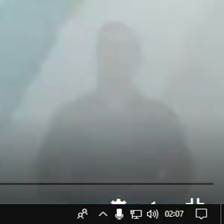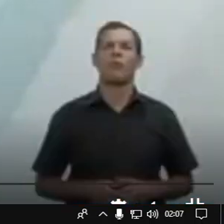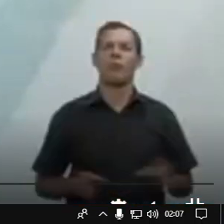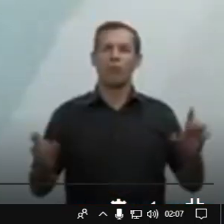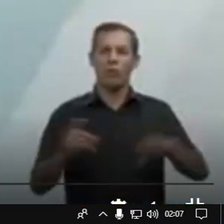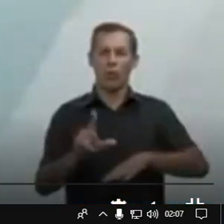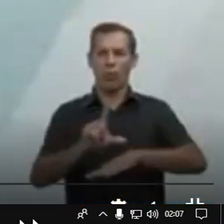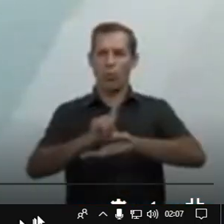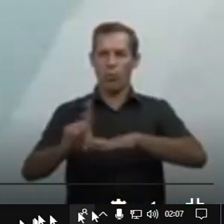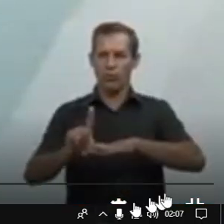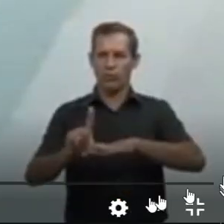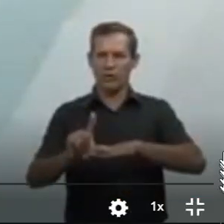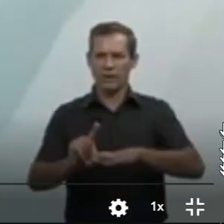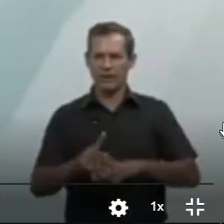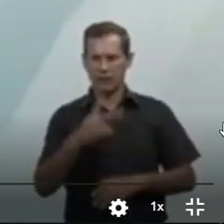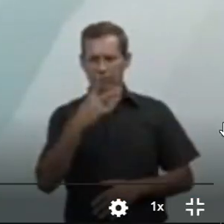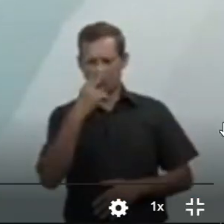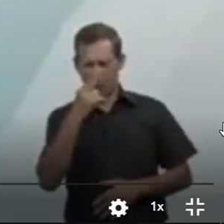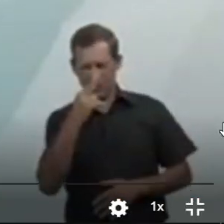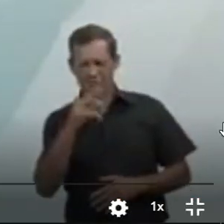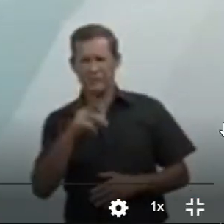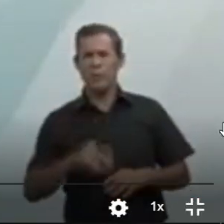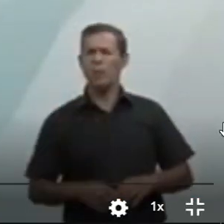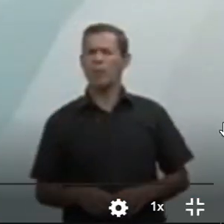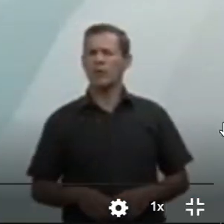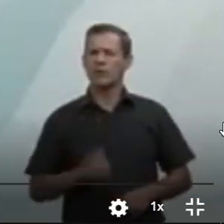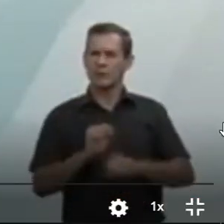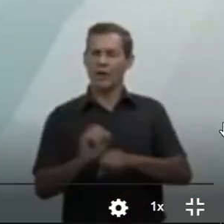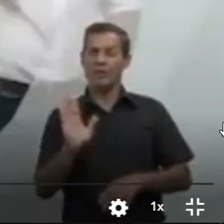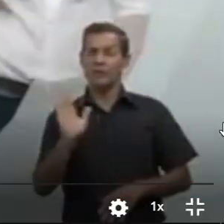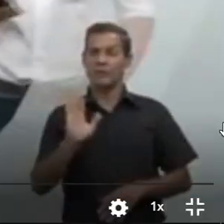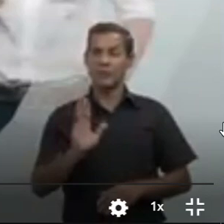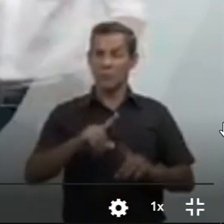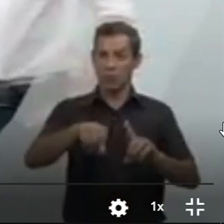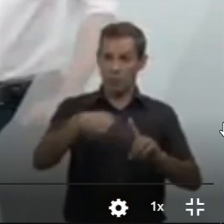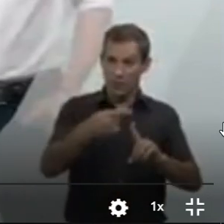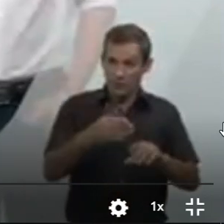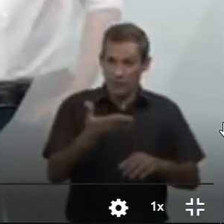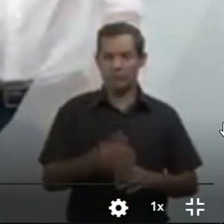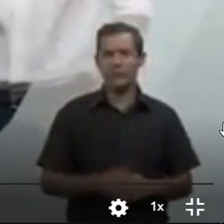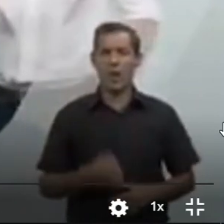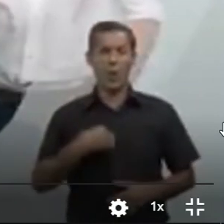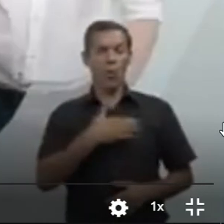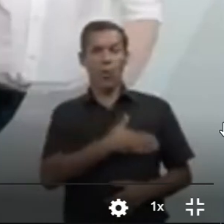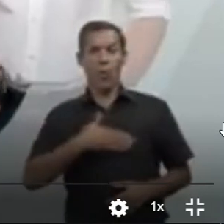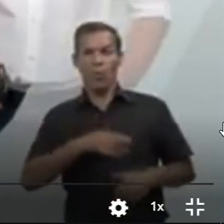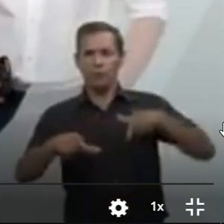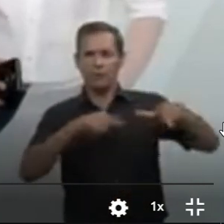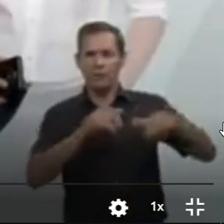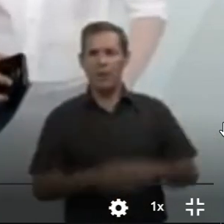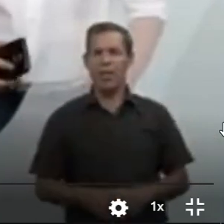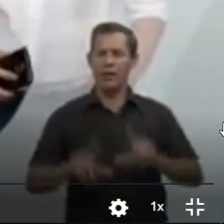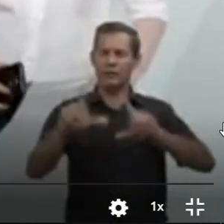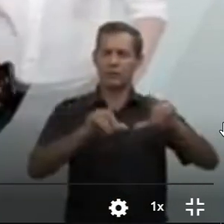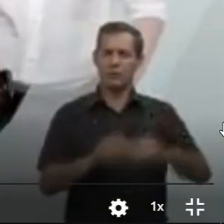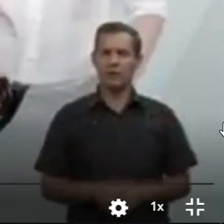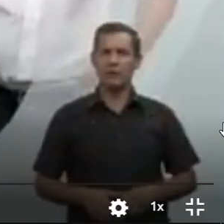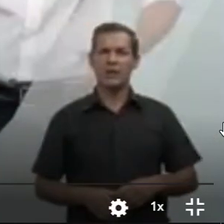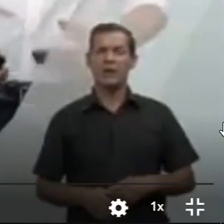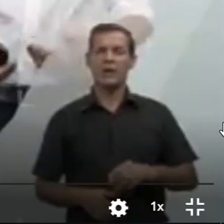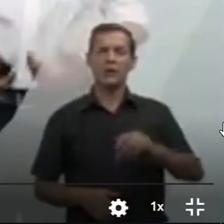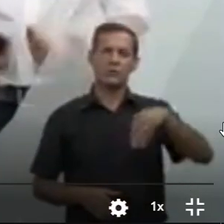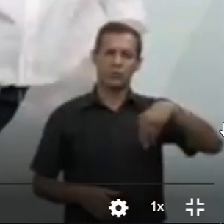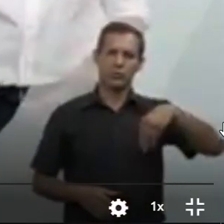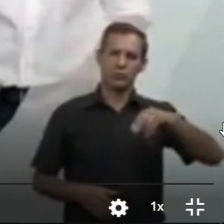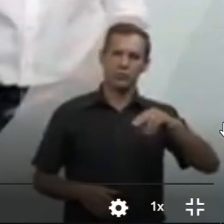Ficou pronta a laje. Tá inacreditável. Pode deixar. Até mais tarde, então. Eu adoro trabalhar no programa do Laureano Muck. Eu